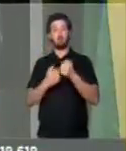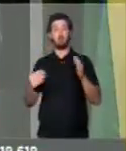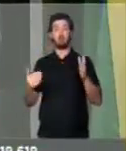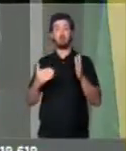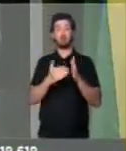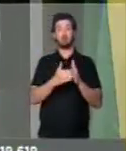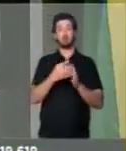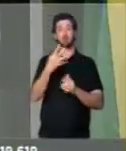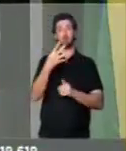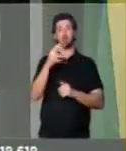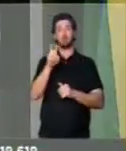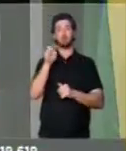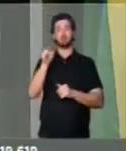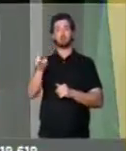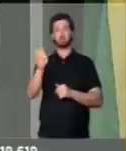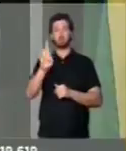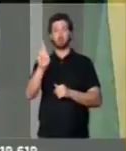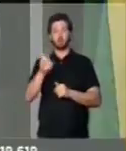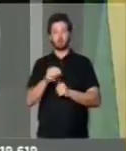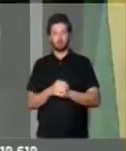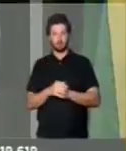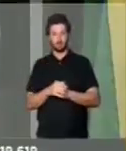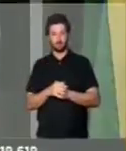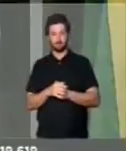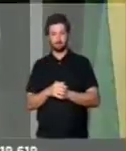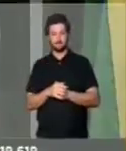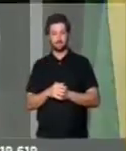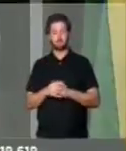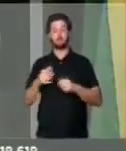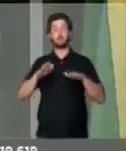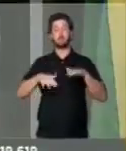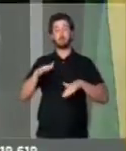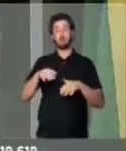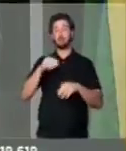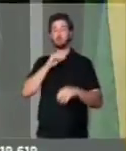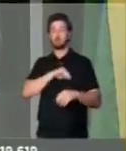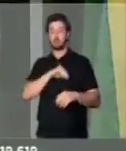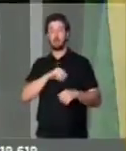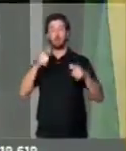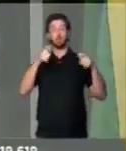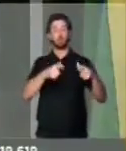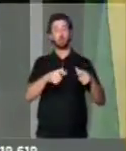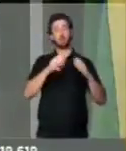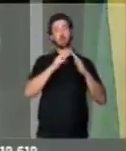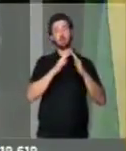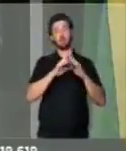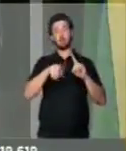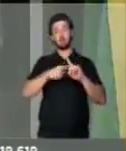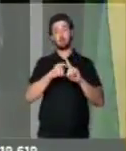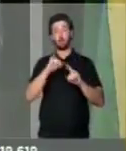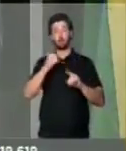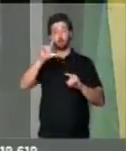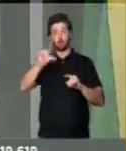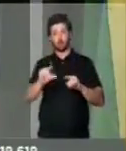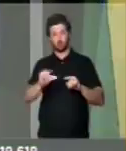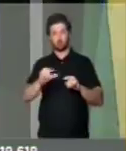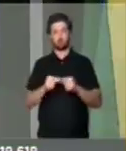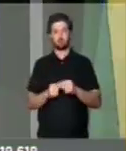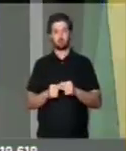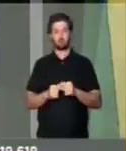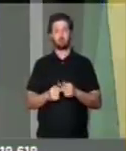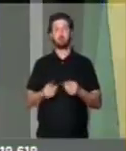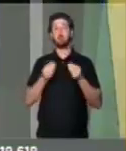até R$ 45 mil, conforme renda e localização do imóvel, além de juros reduzidos